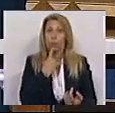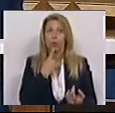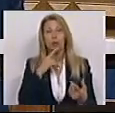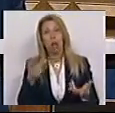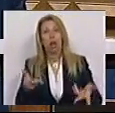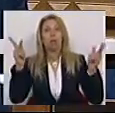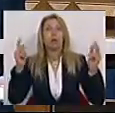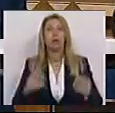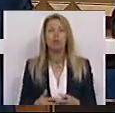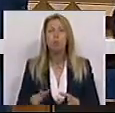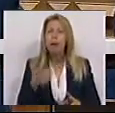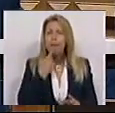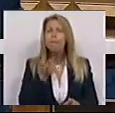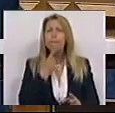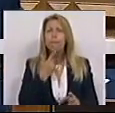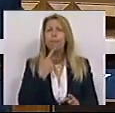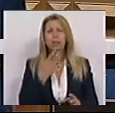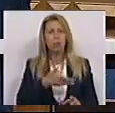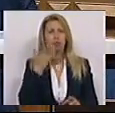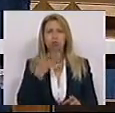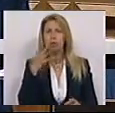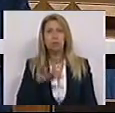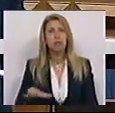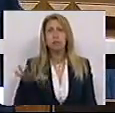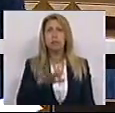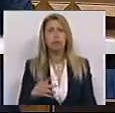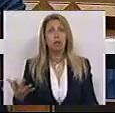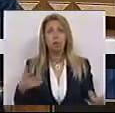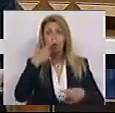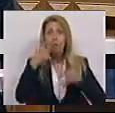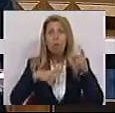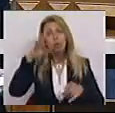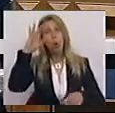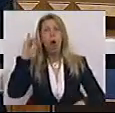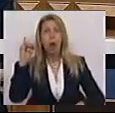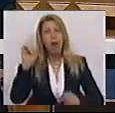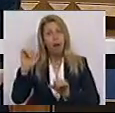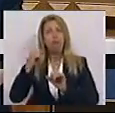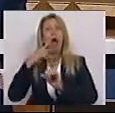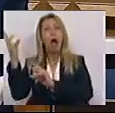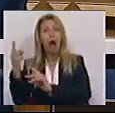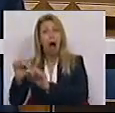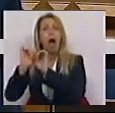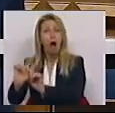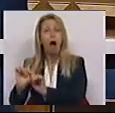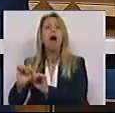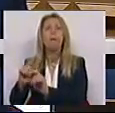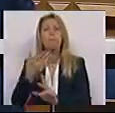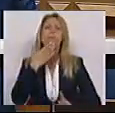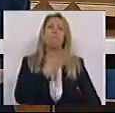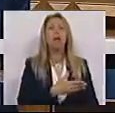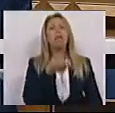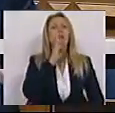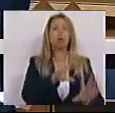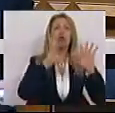liberalismo, percebem o absurdo desta situação, que um autor tenha que ir pedir à Direção-Geral do Património autorização